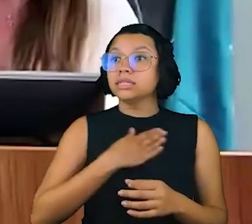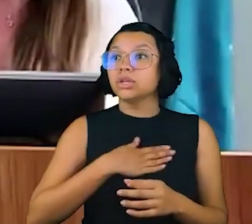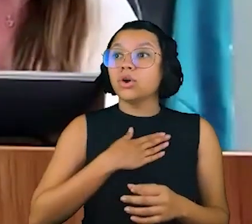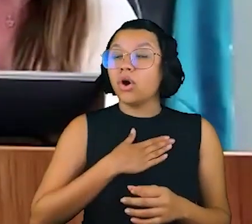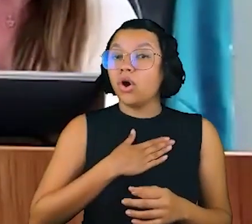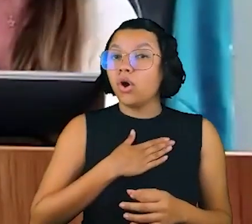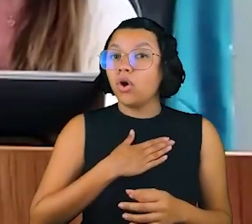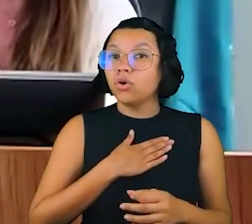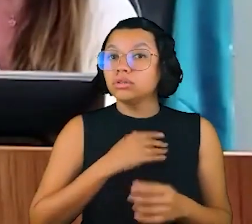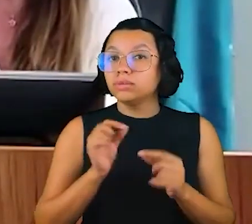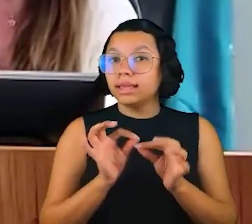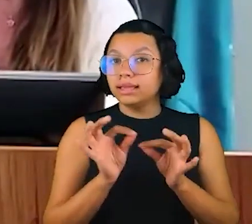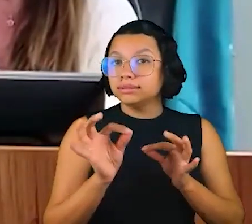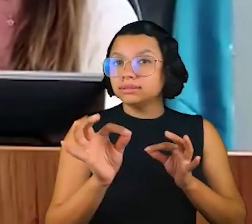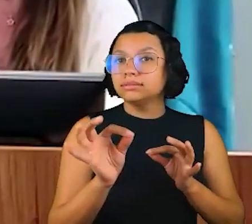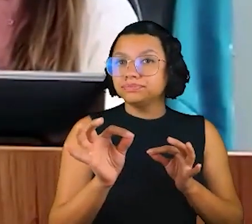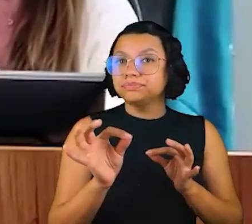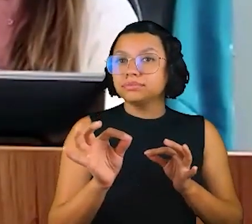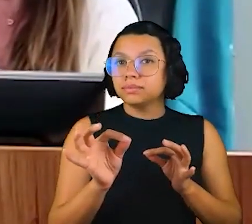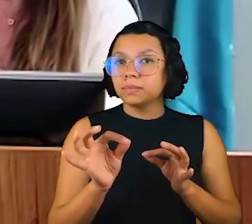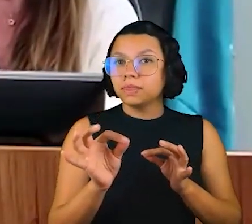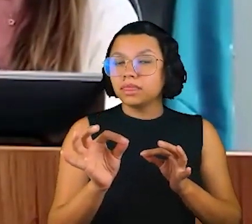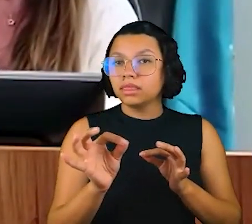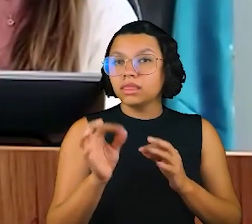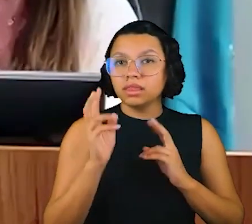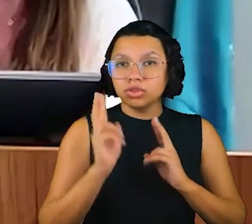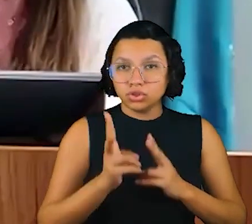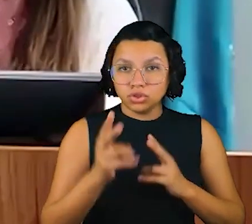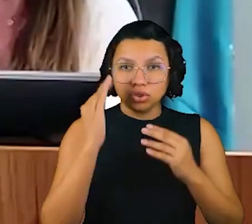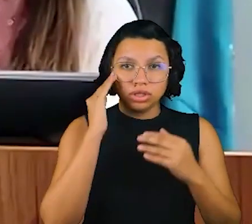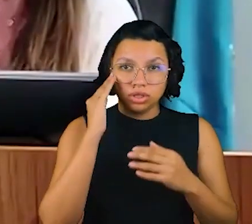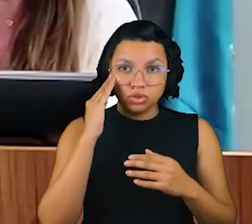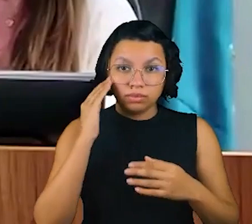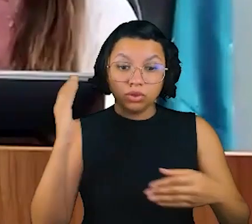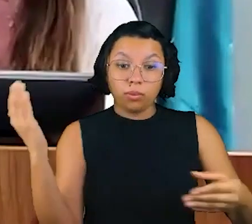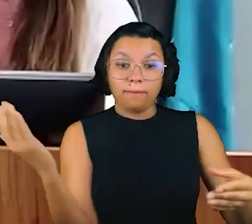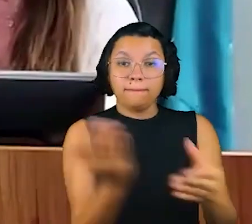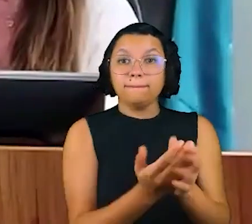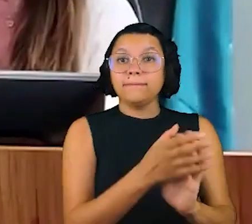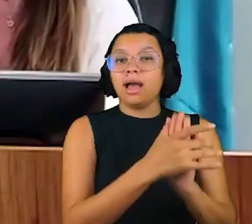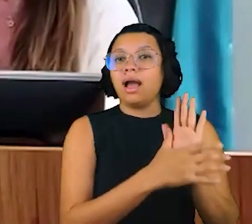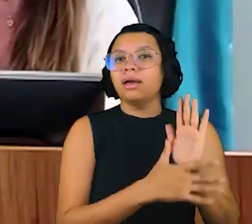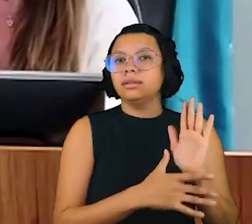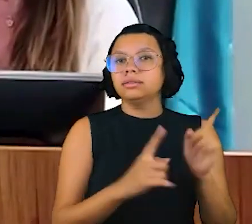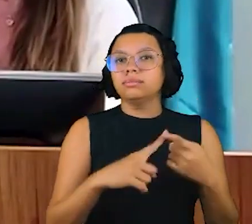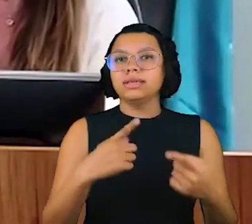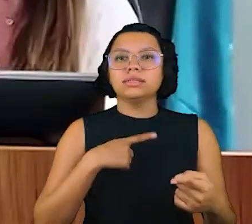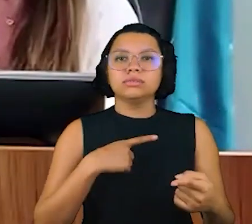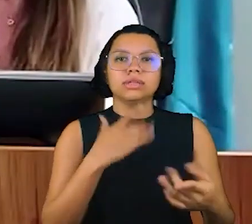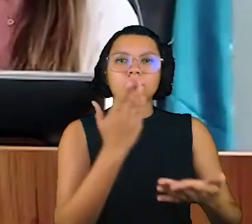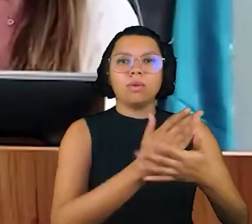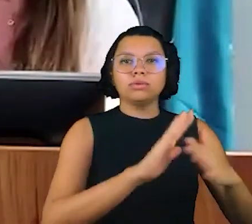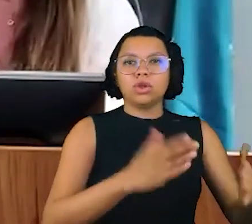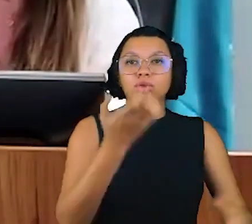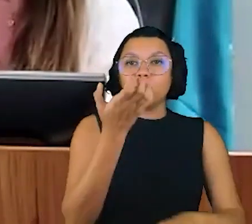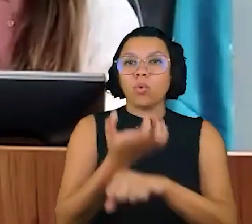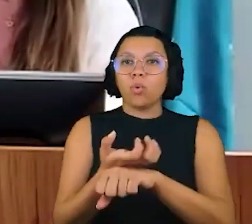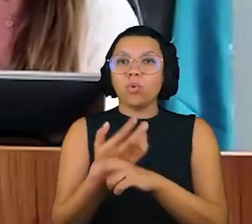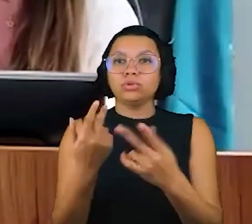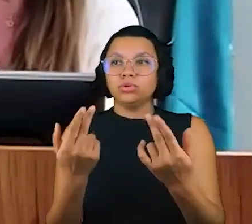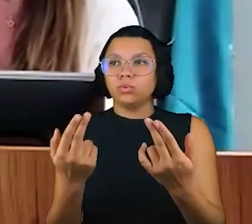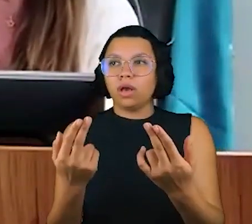Para aqueles que gostam dessa linha, embarga a execução. Só que eu tenho uma anulatória